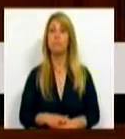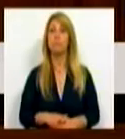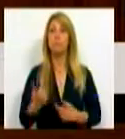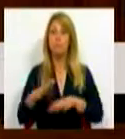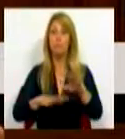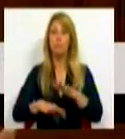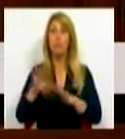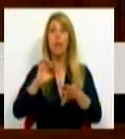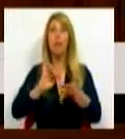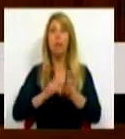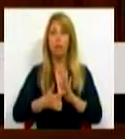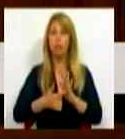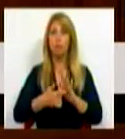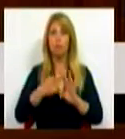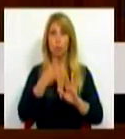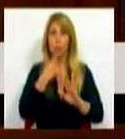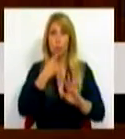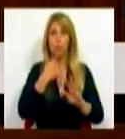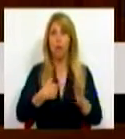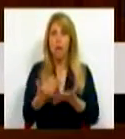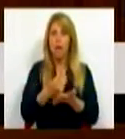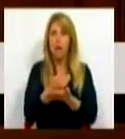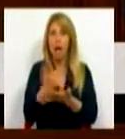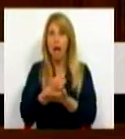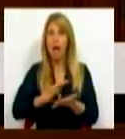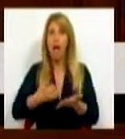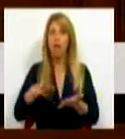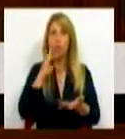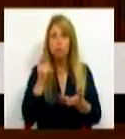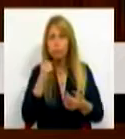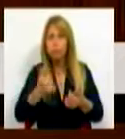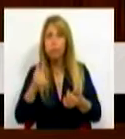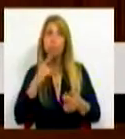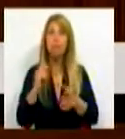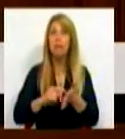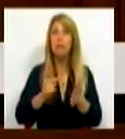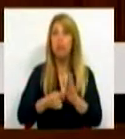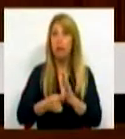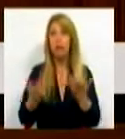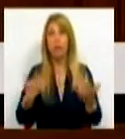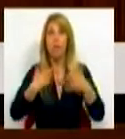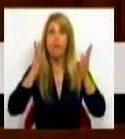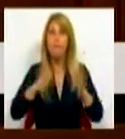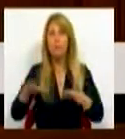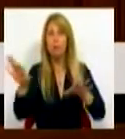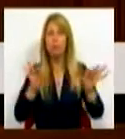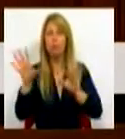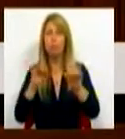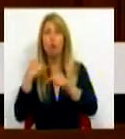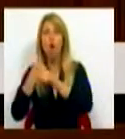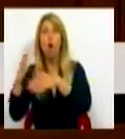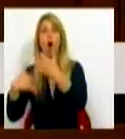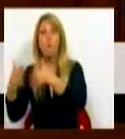fizemos testes exaustivos a dados. Portanto, no fundo, para cada operação de titularização, era necessário selecionar uma amostra de operações e